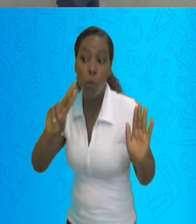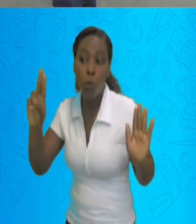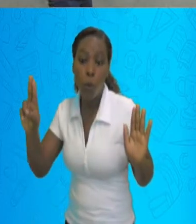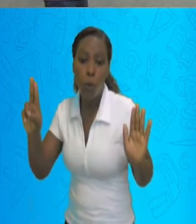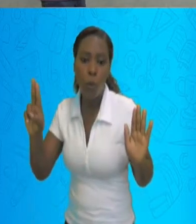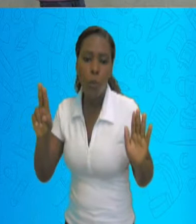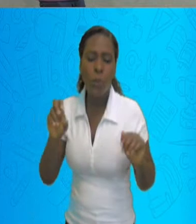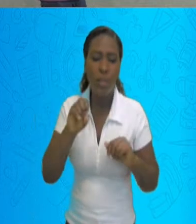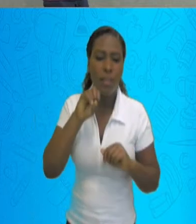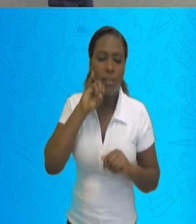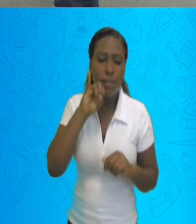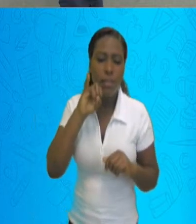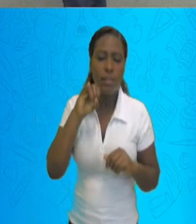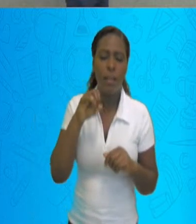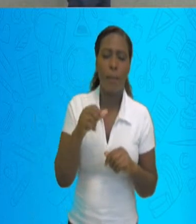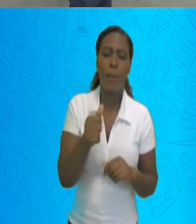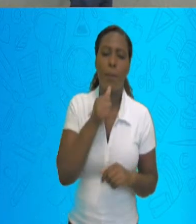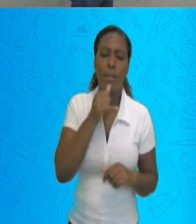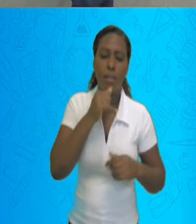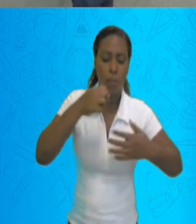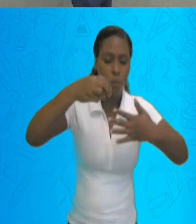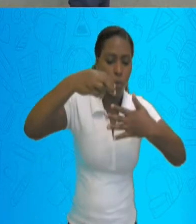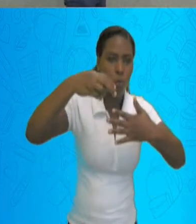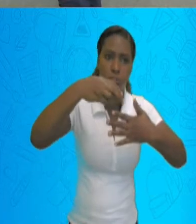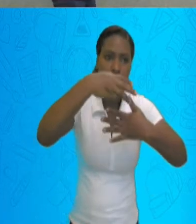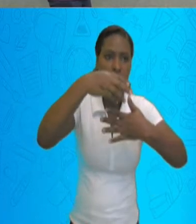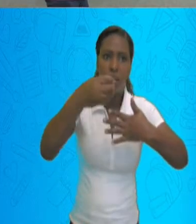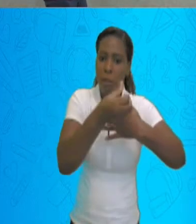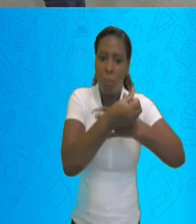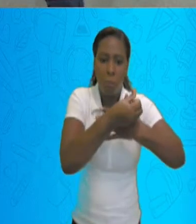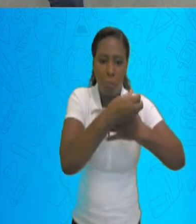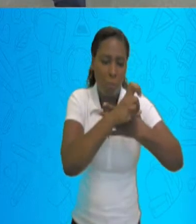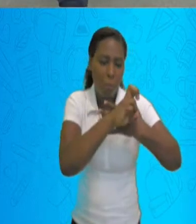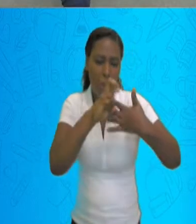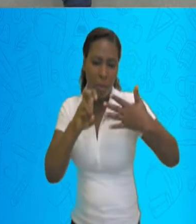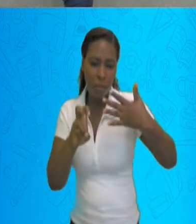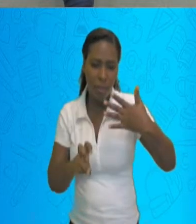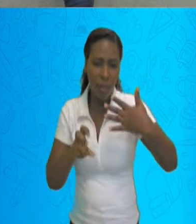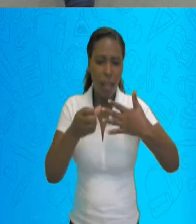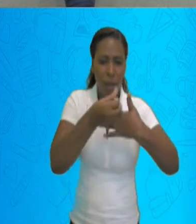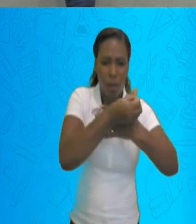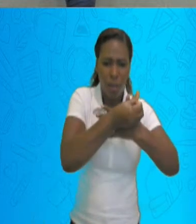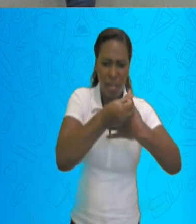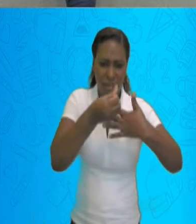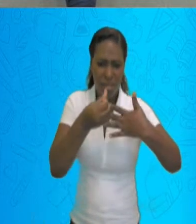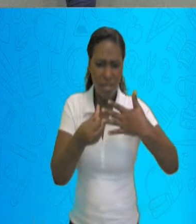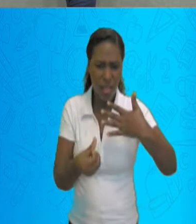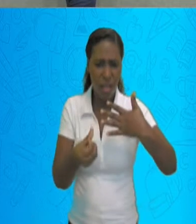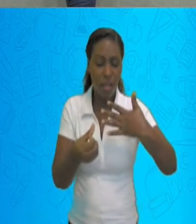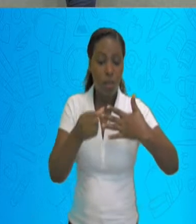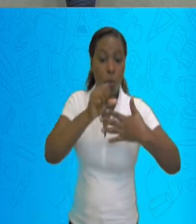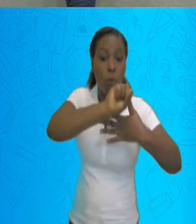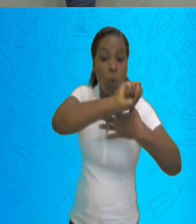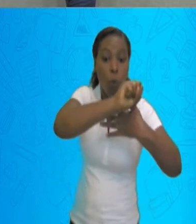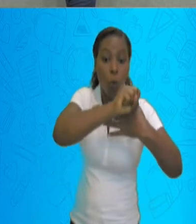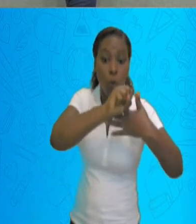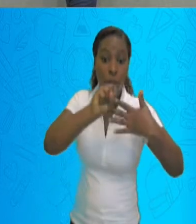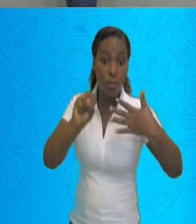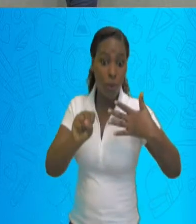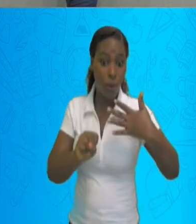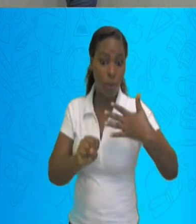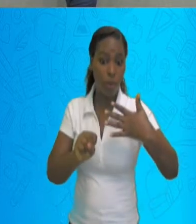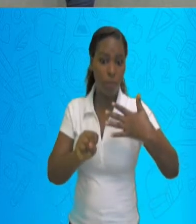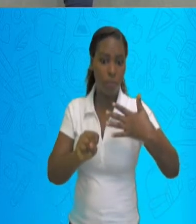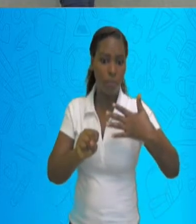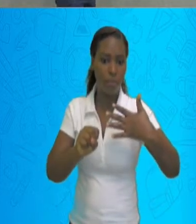com 5 lados. O hexágono, com 6 lados. Aqui nós temos o octógono, né? Talvez alguém já